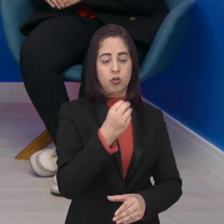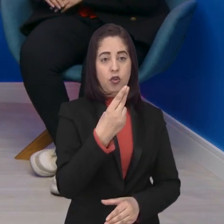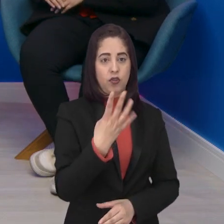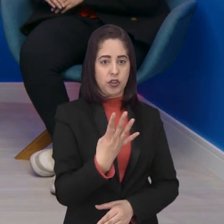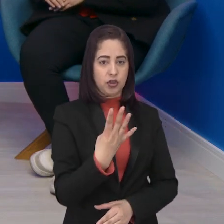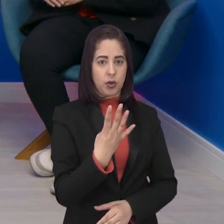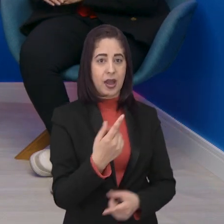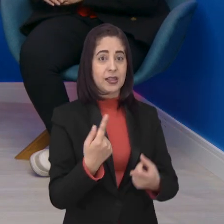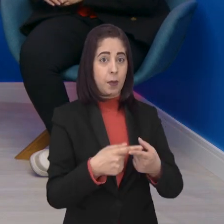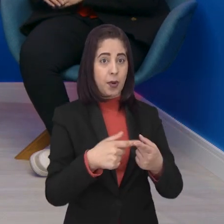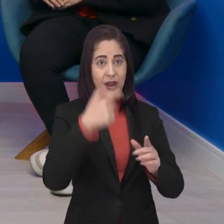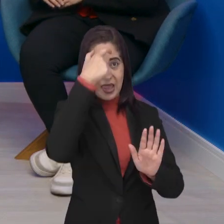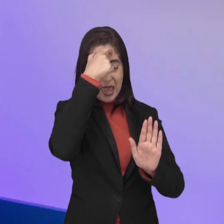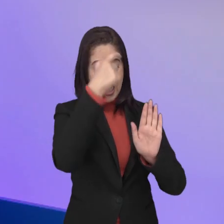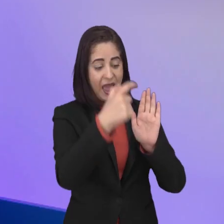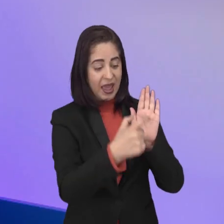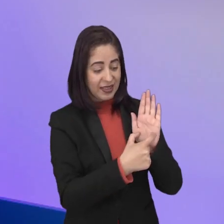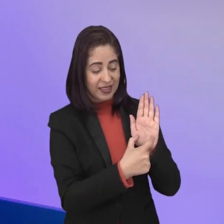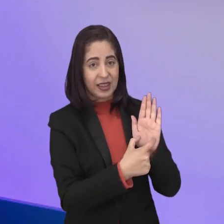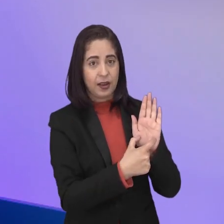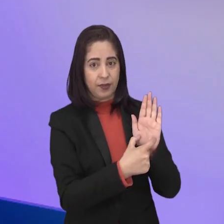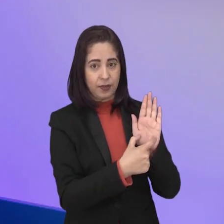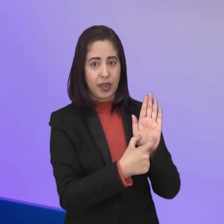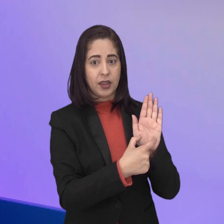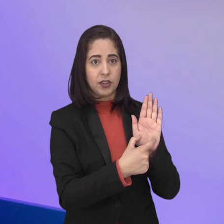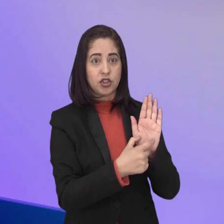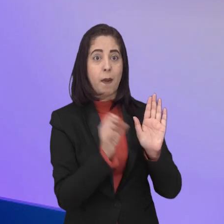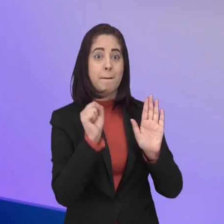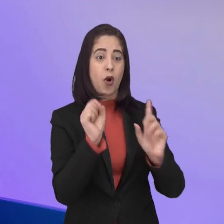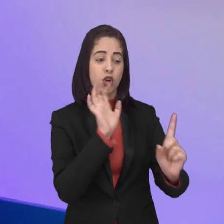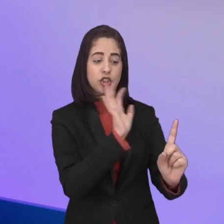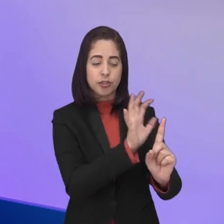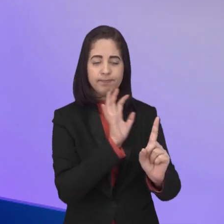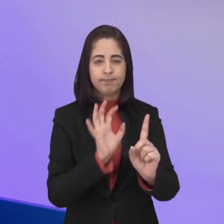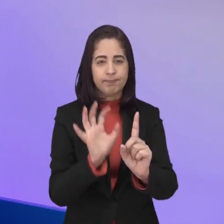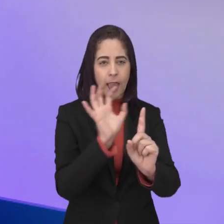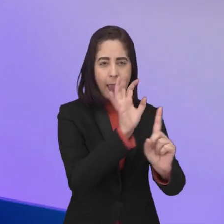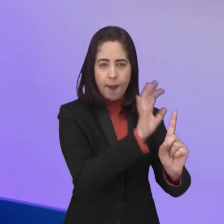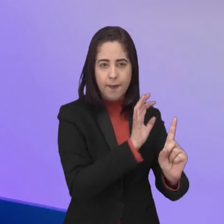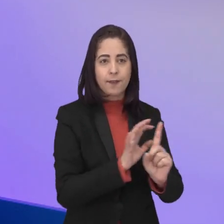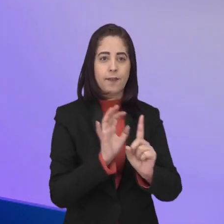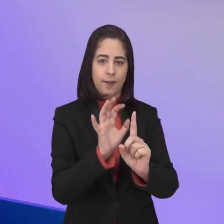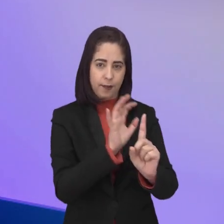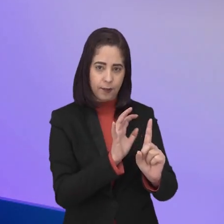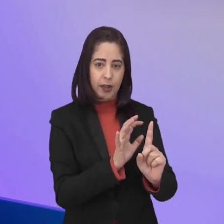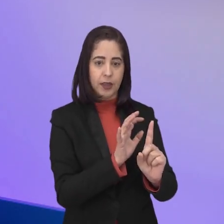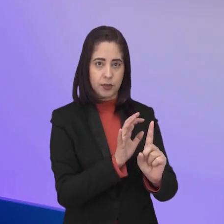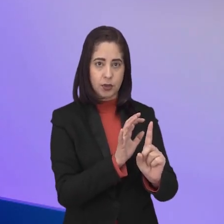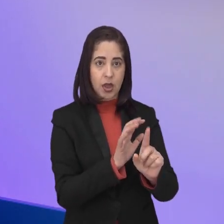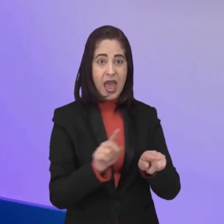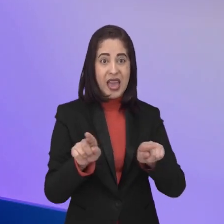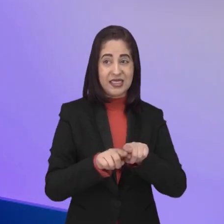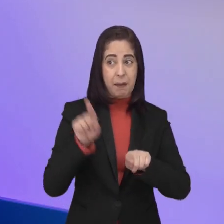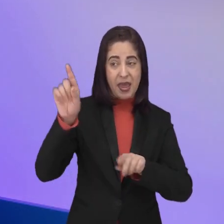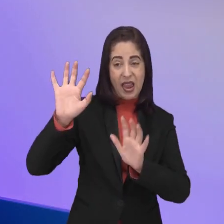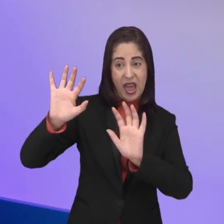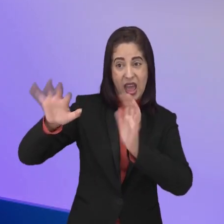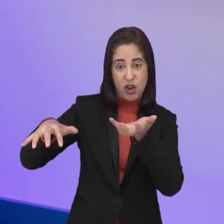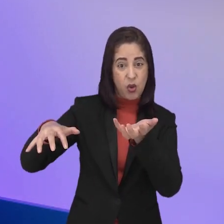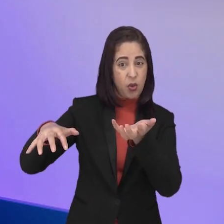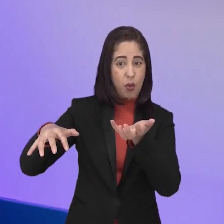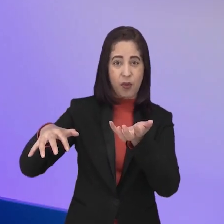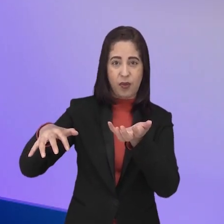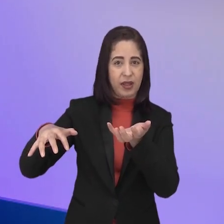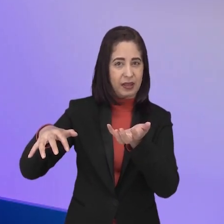a capacidade que a inteligência artificial tem de influenciar a vontade das pessoas e a omissão do Congresso Nacional